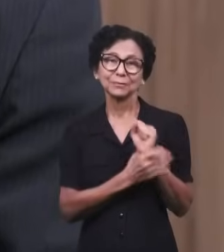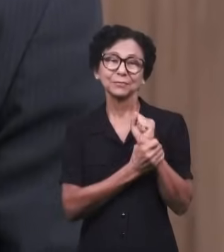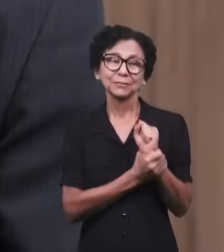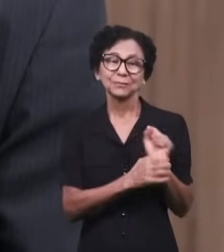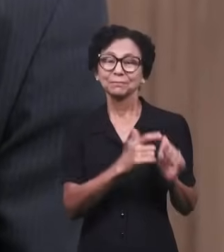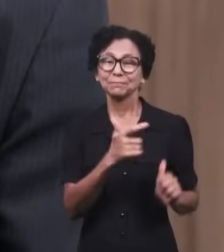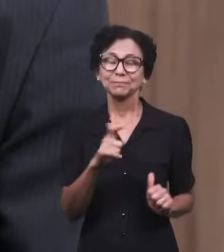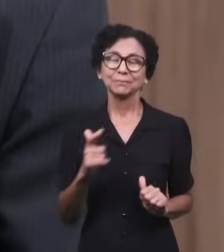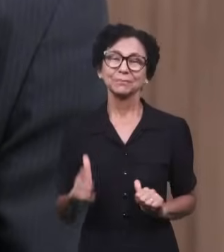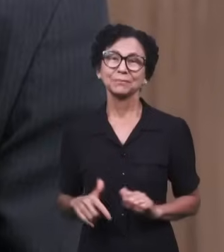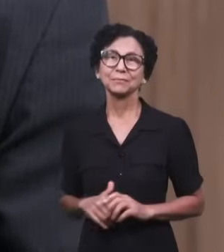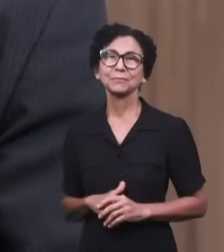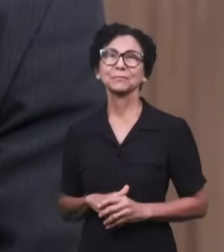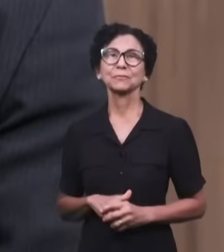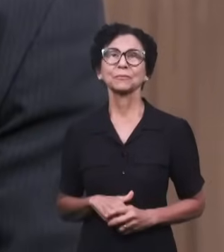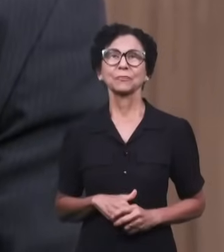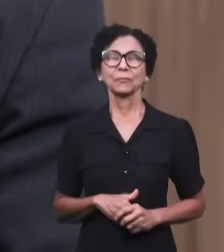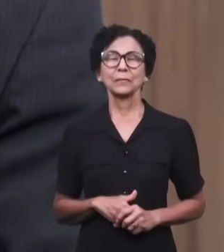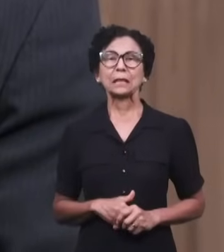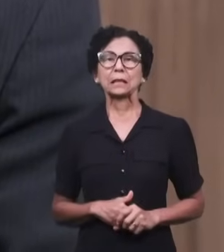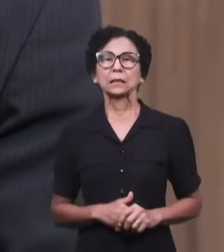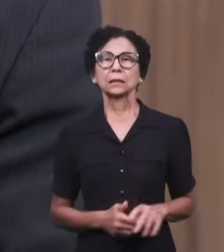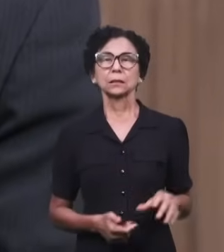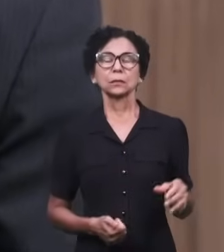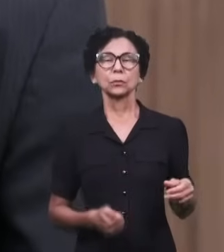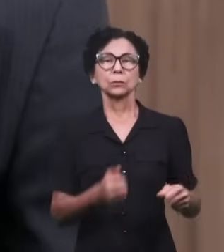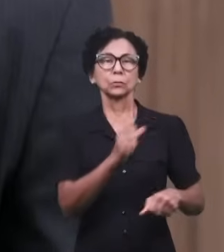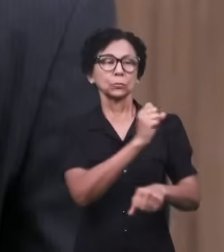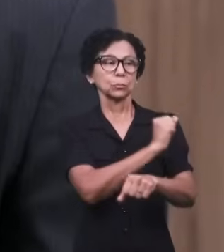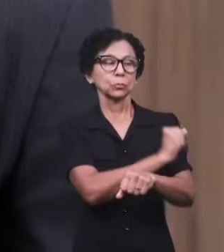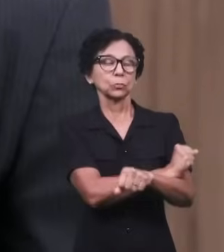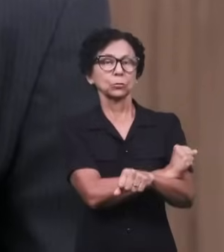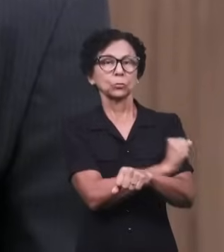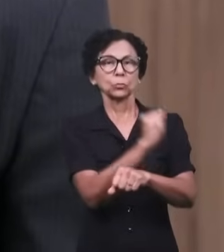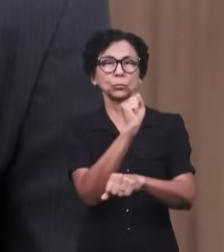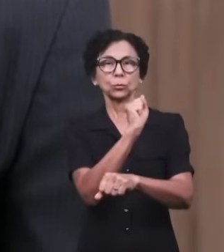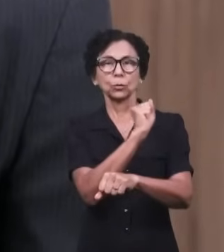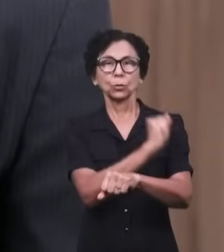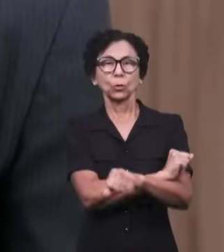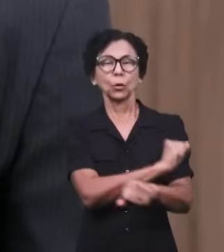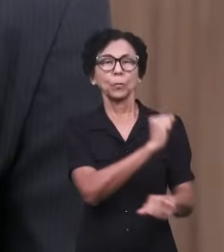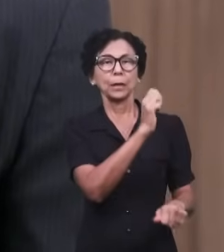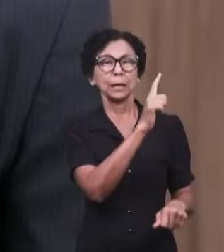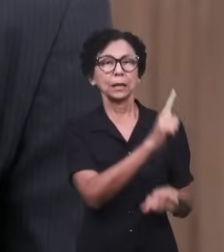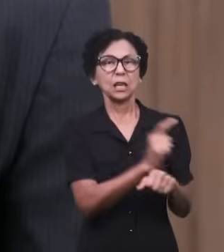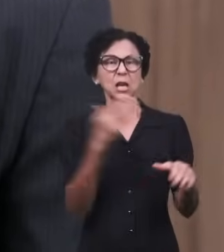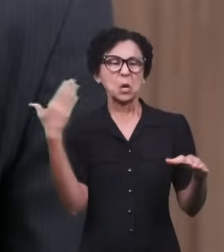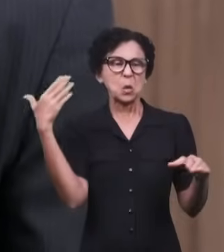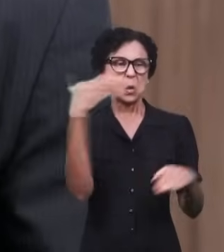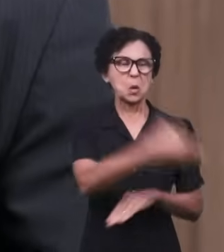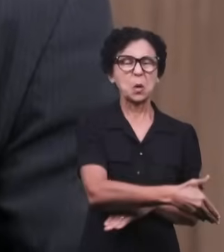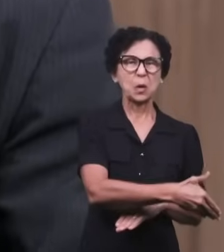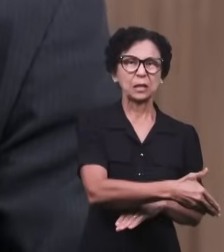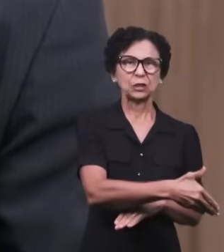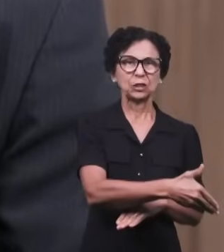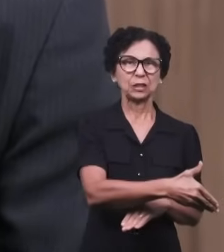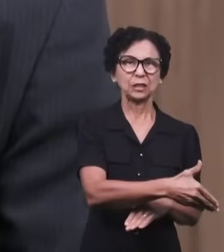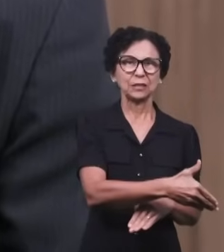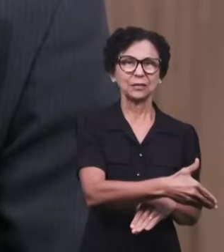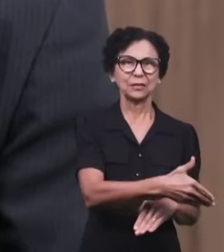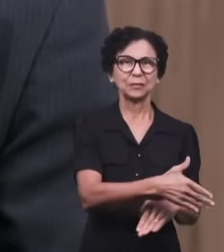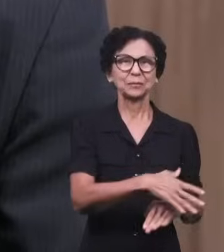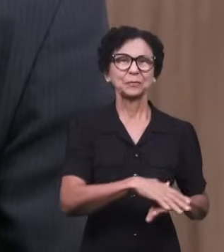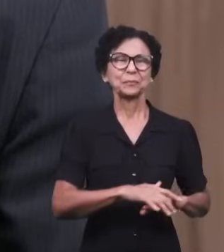ali, e quando aquela cidade foi invadida, ele foi levado junto, né? Mas havia